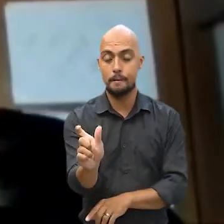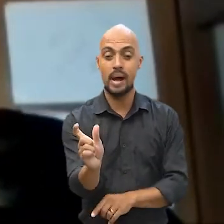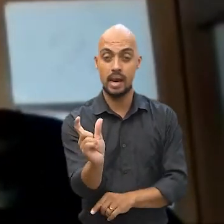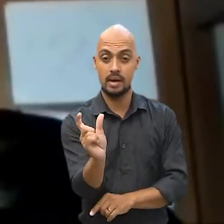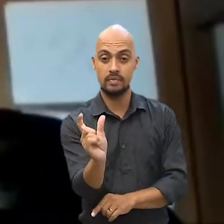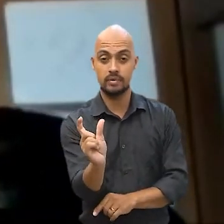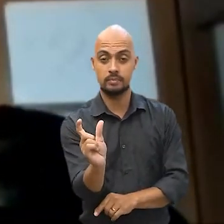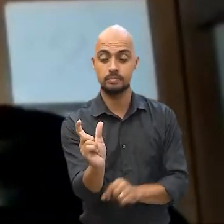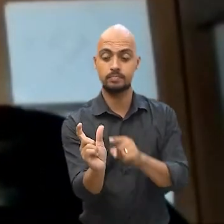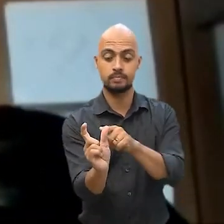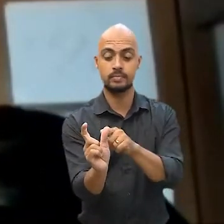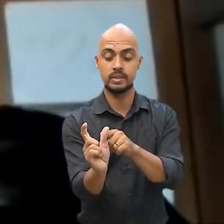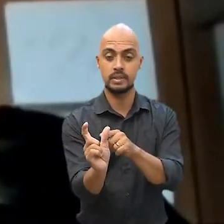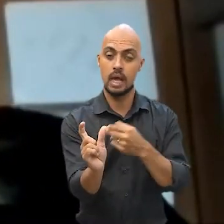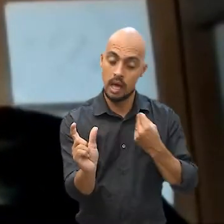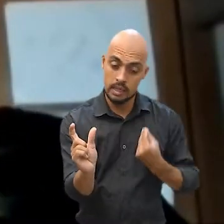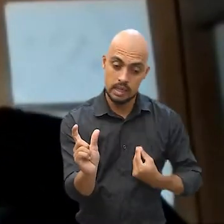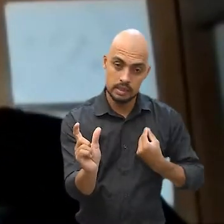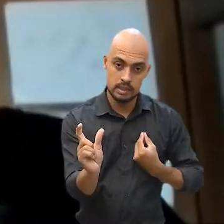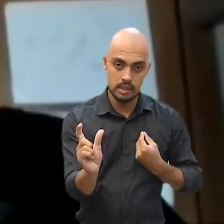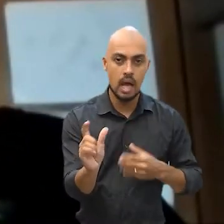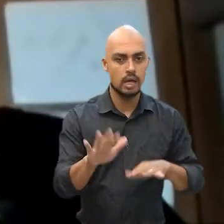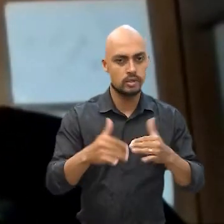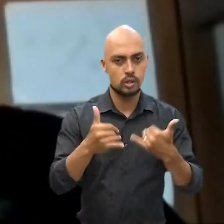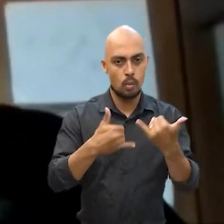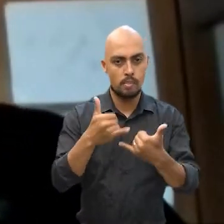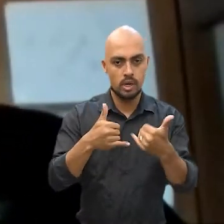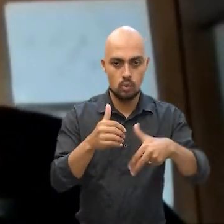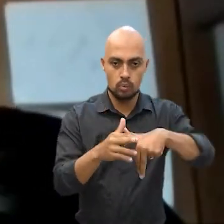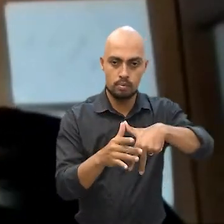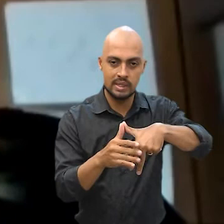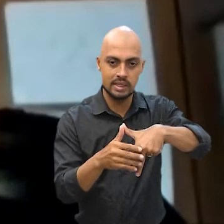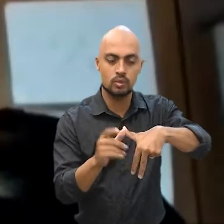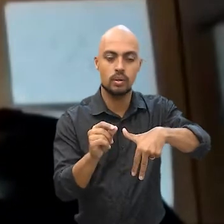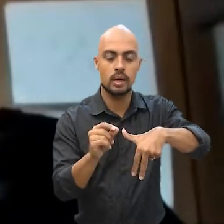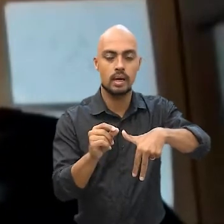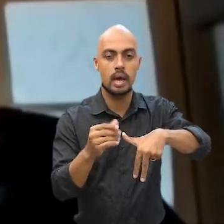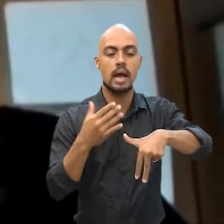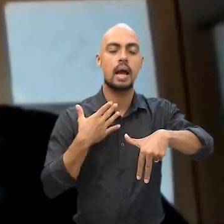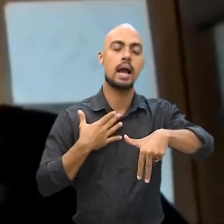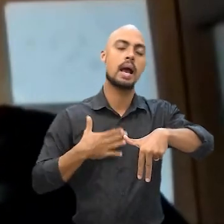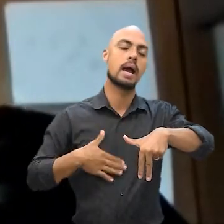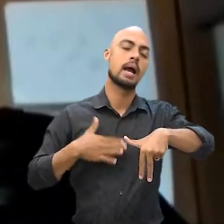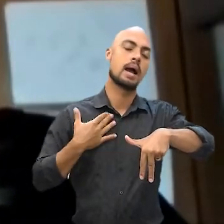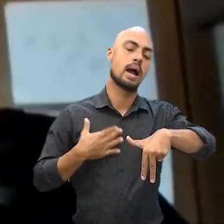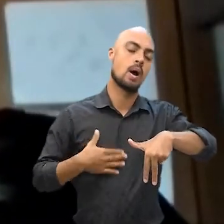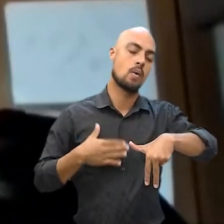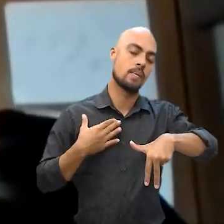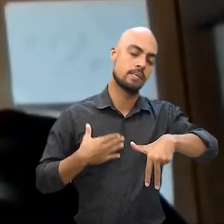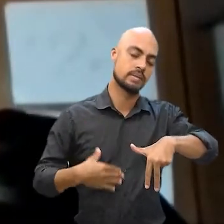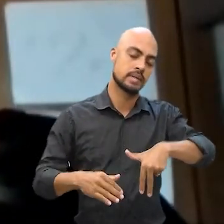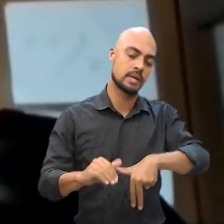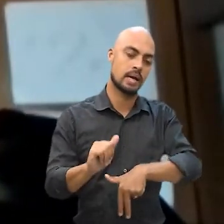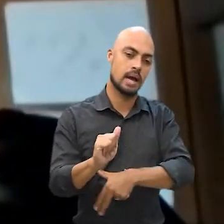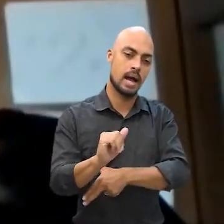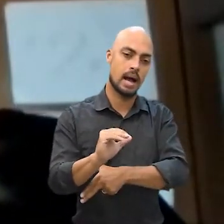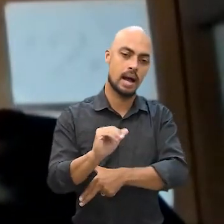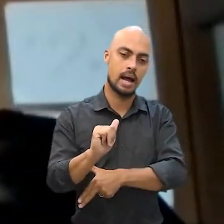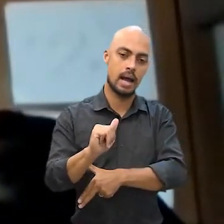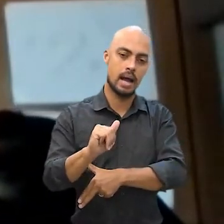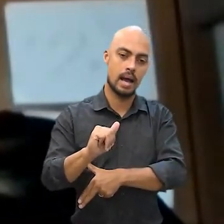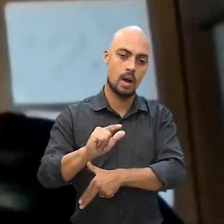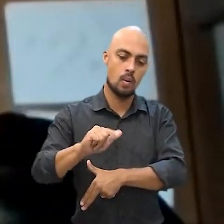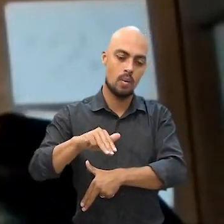palavra hoje, eu brinco com os meus pacientes, é assim, acalmem-se, né? Uhum. A gente precisa mudar o grau